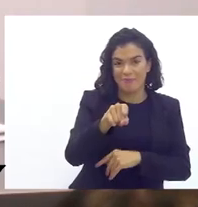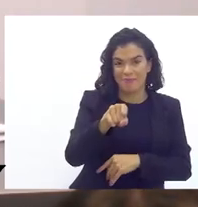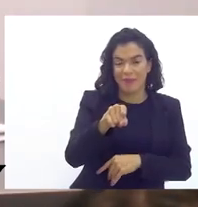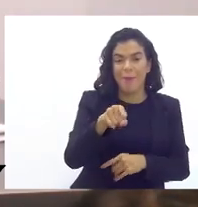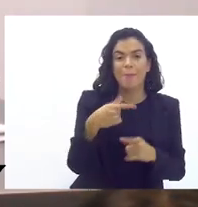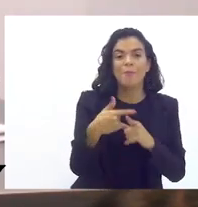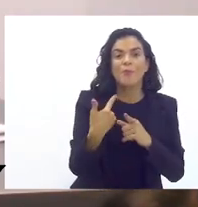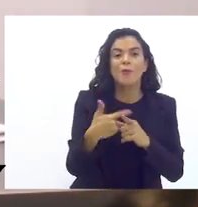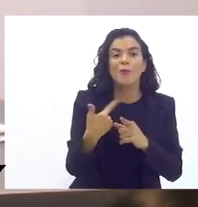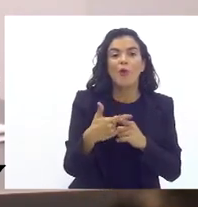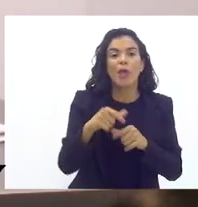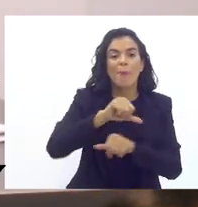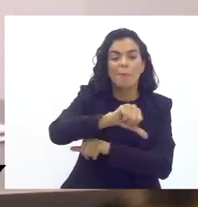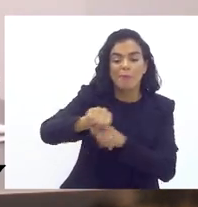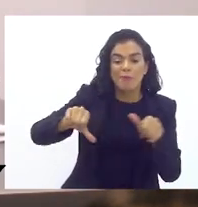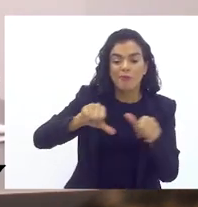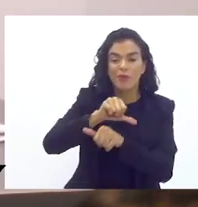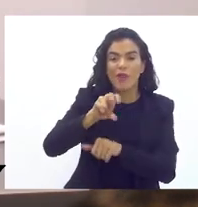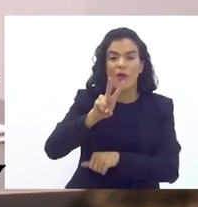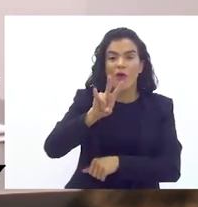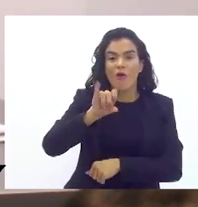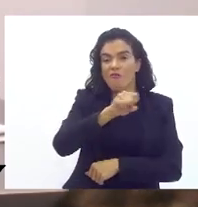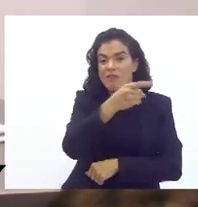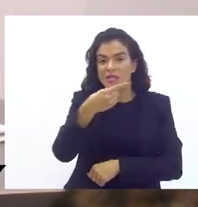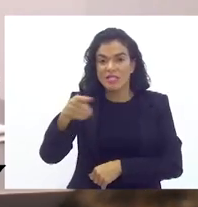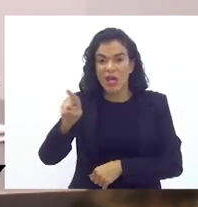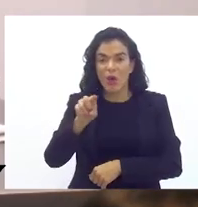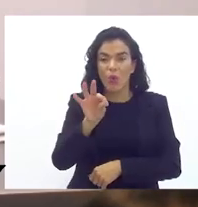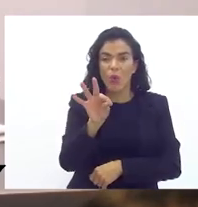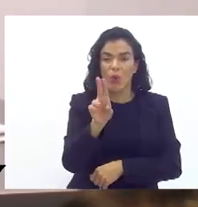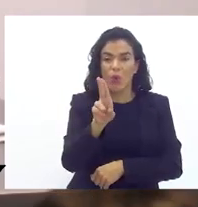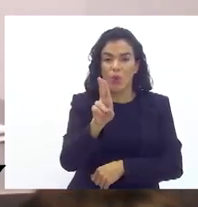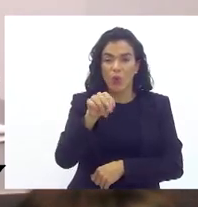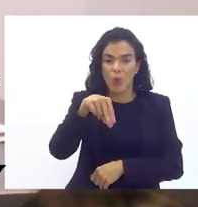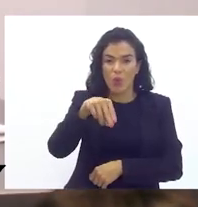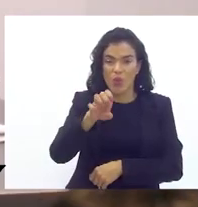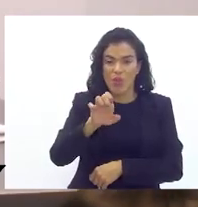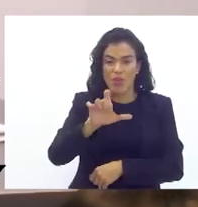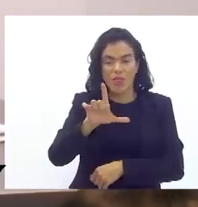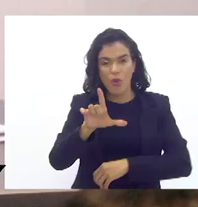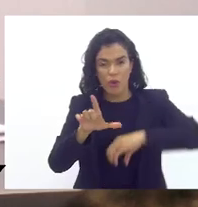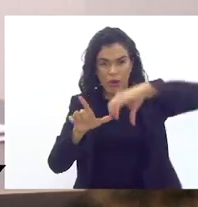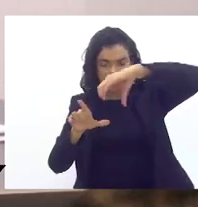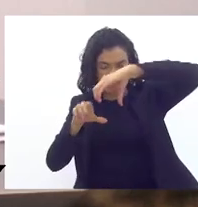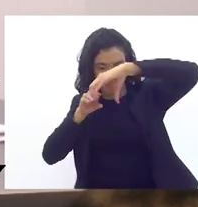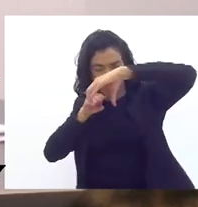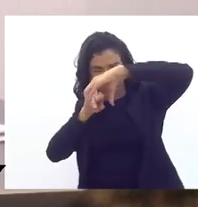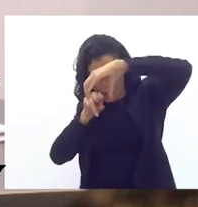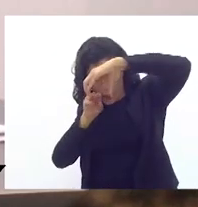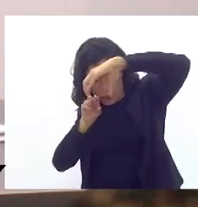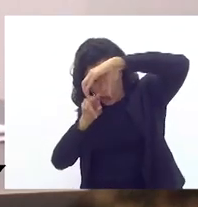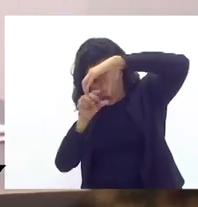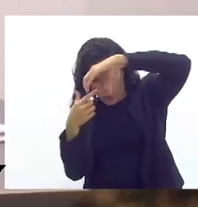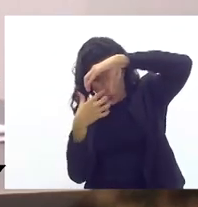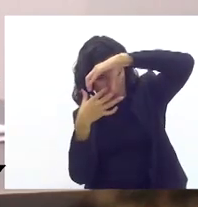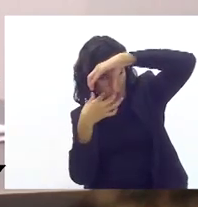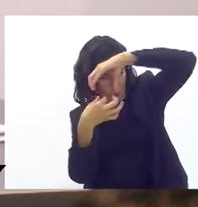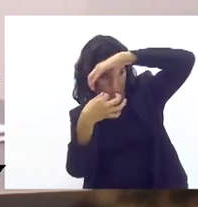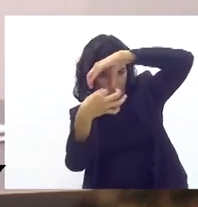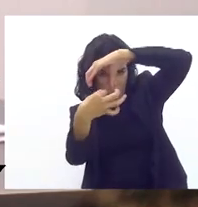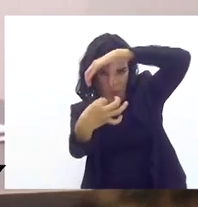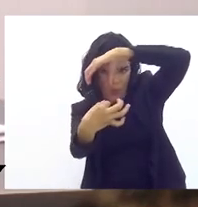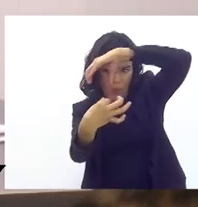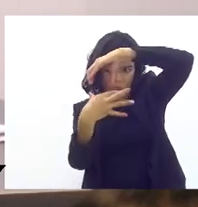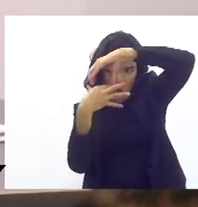gera um efeito na investigação chamado visão de túnel o que que é a visão de túnel né se eu